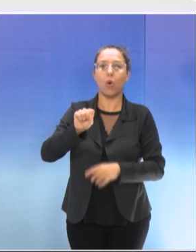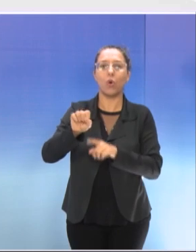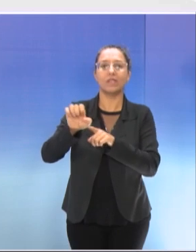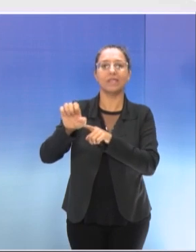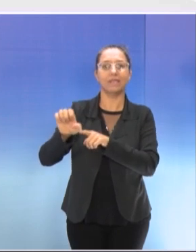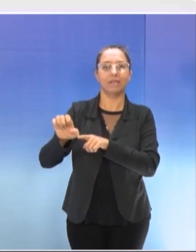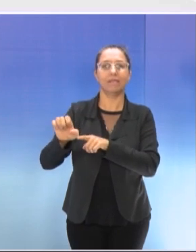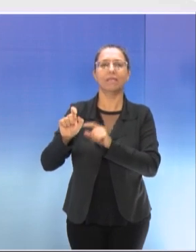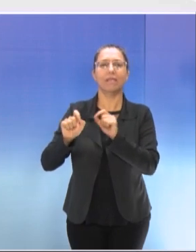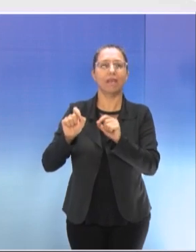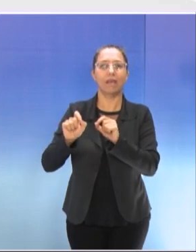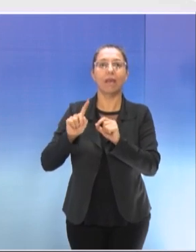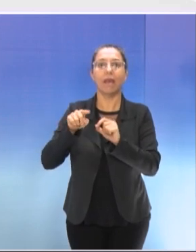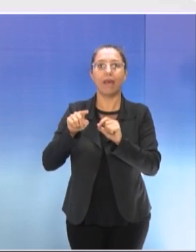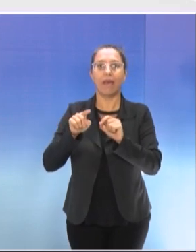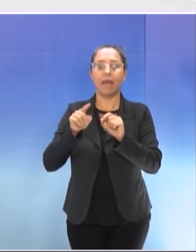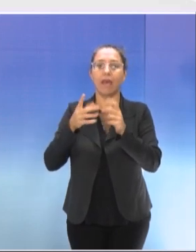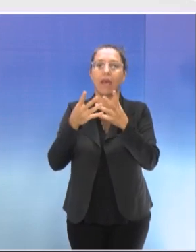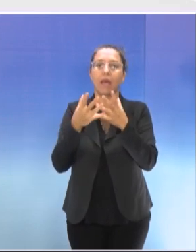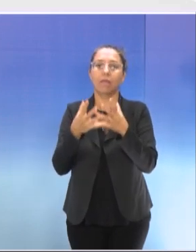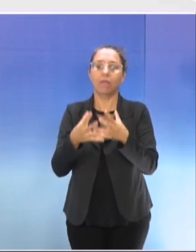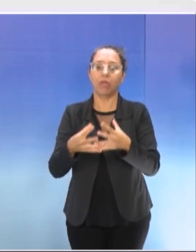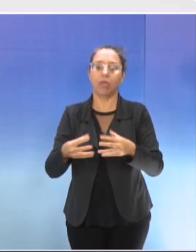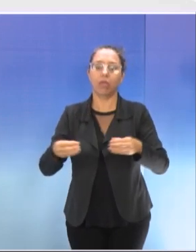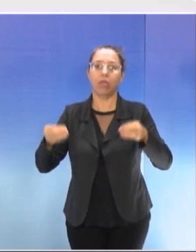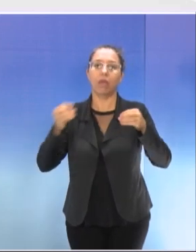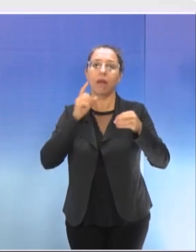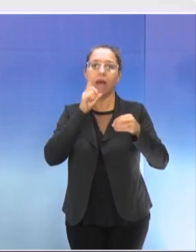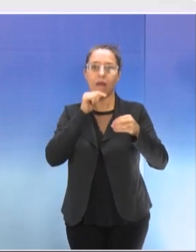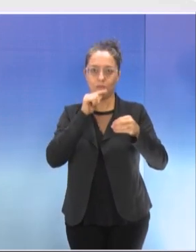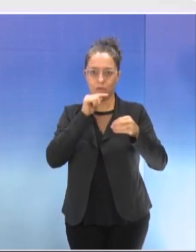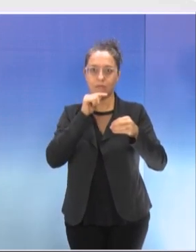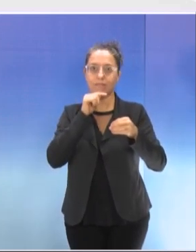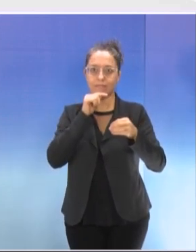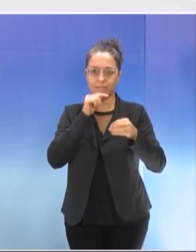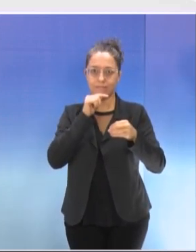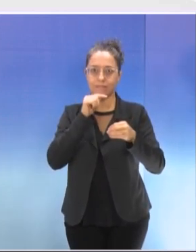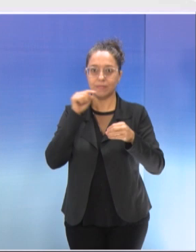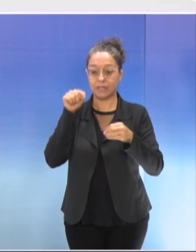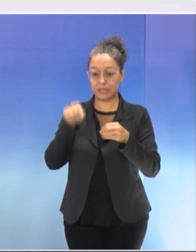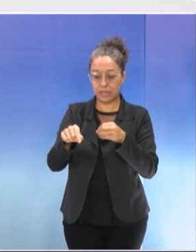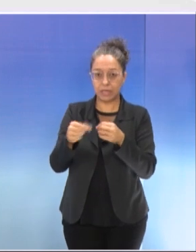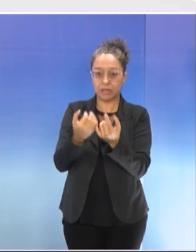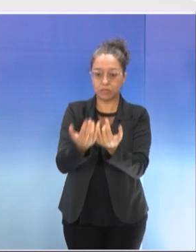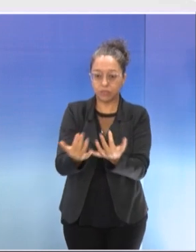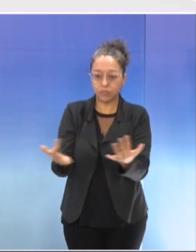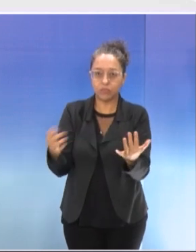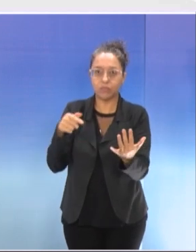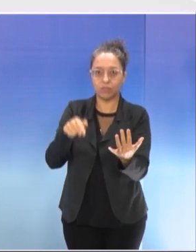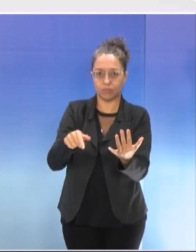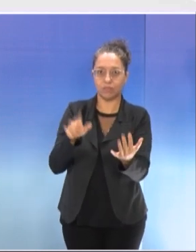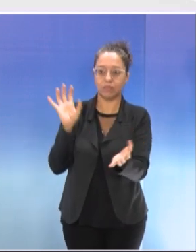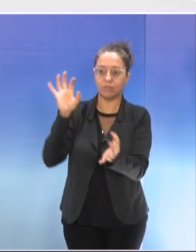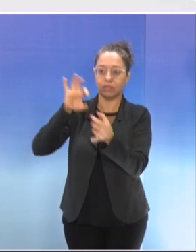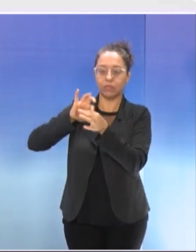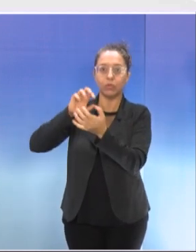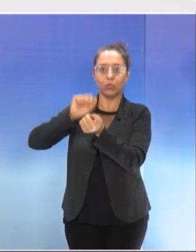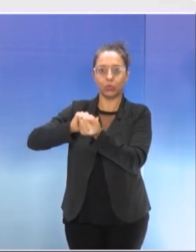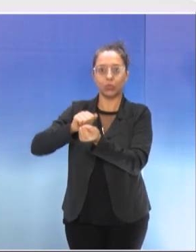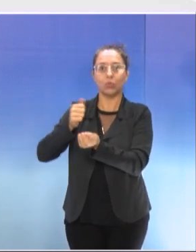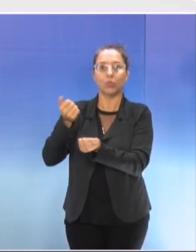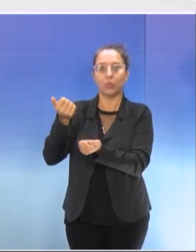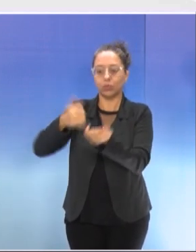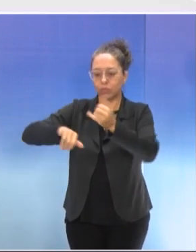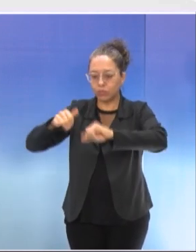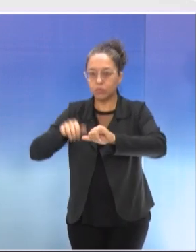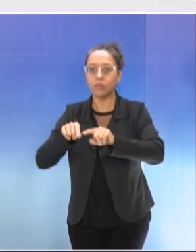que consegue remover a água pela diferença de concentração entre o produto e o meio, que é a solução. Sem